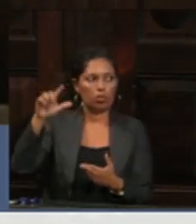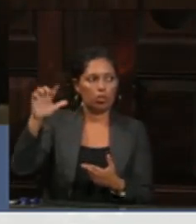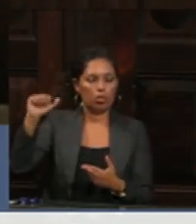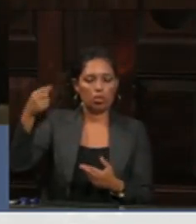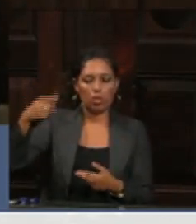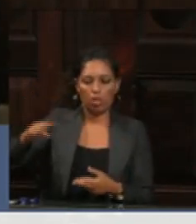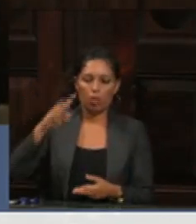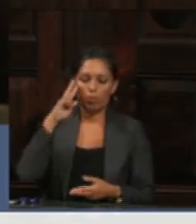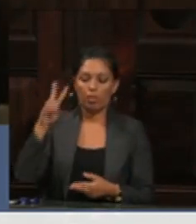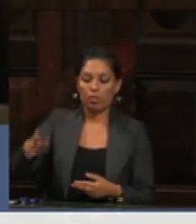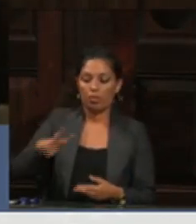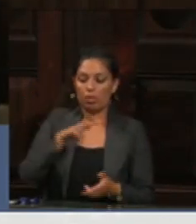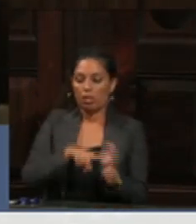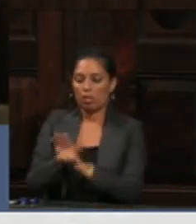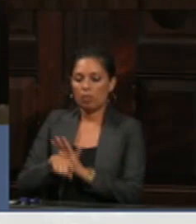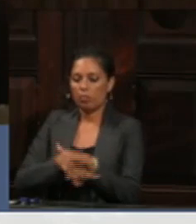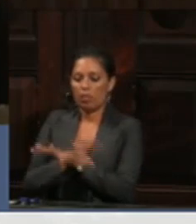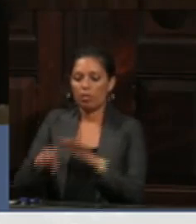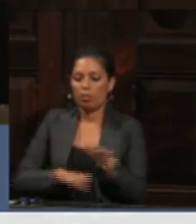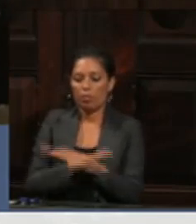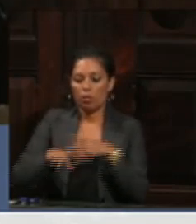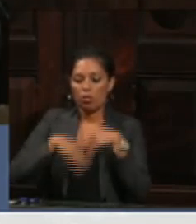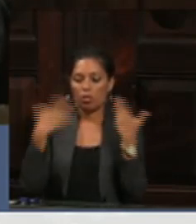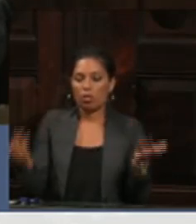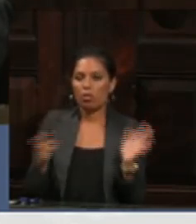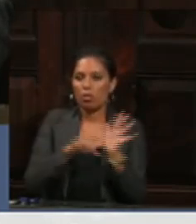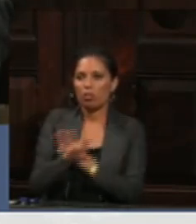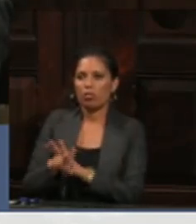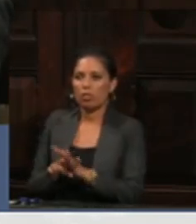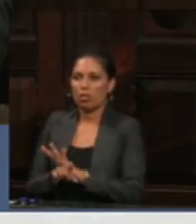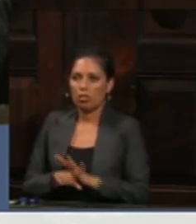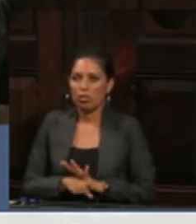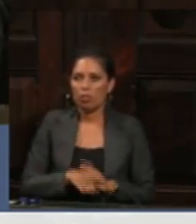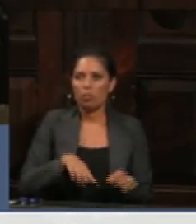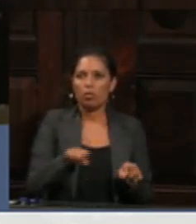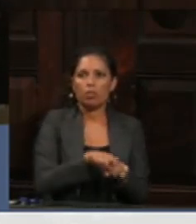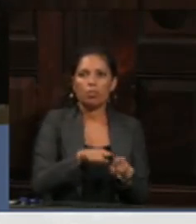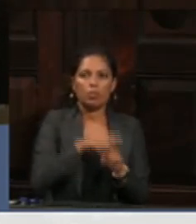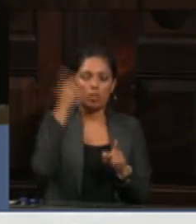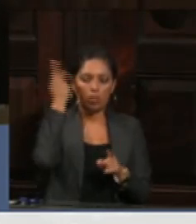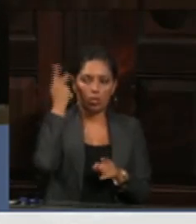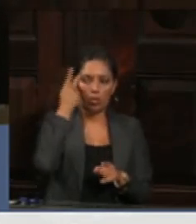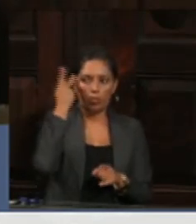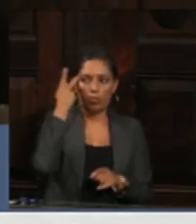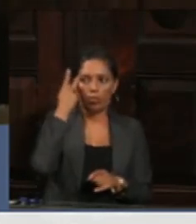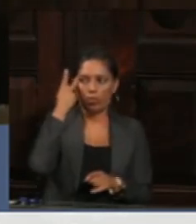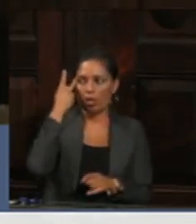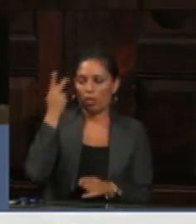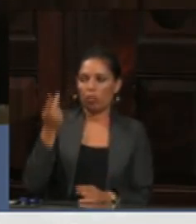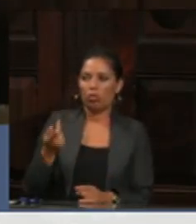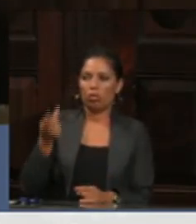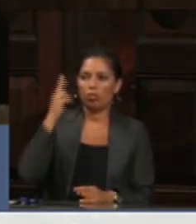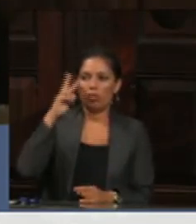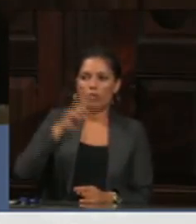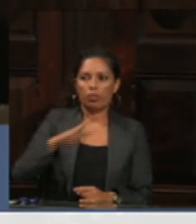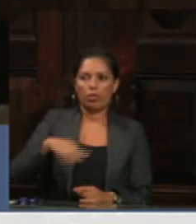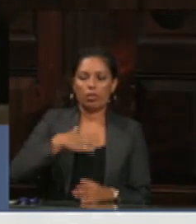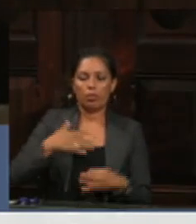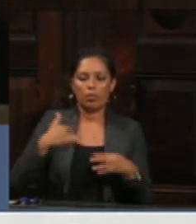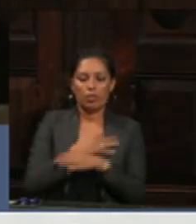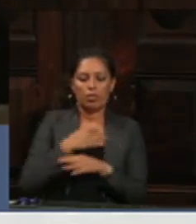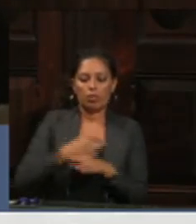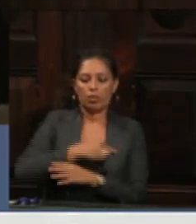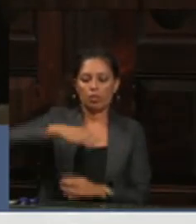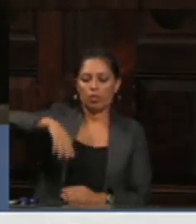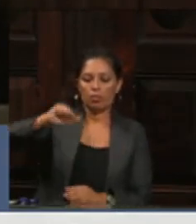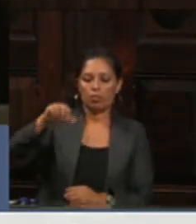vai administrar, qual empresa privada vai administrar na Bolsa de Valores em São Paulo. Será Macaé e a cidade e o